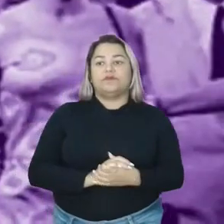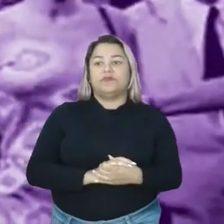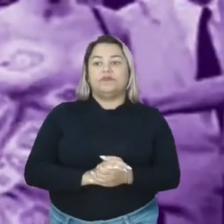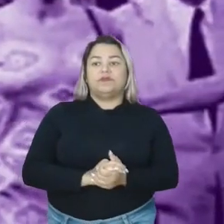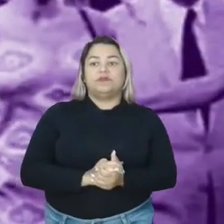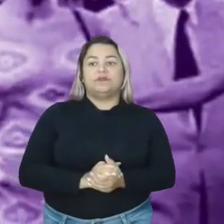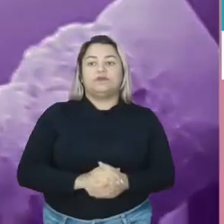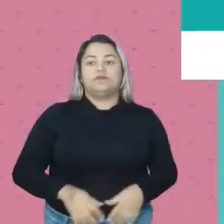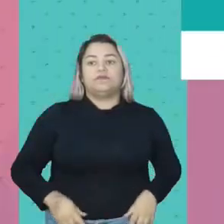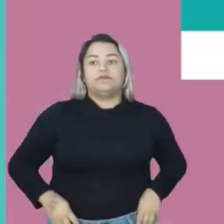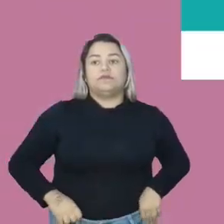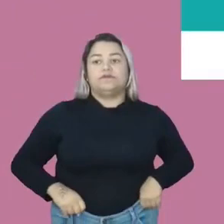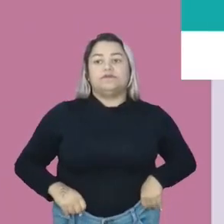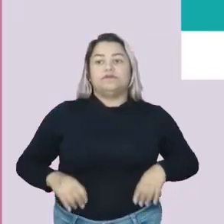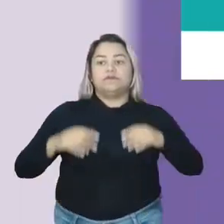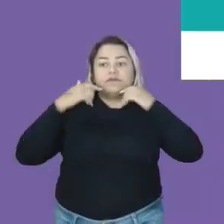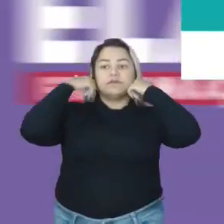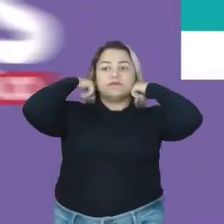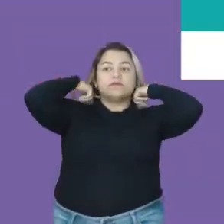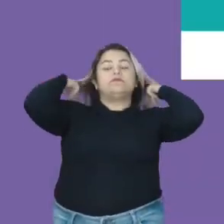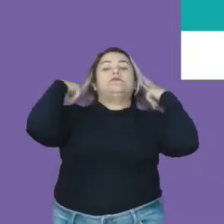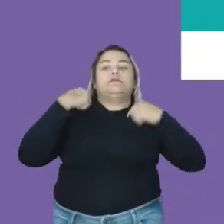de poder.